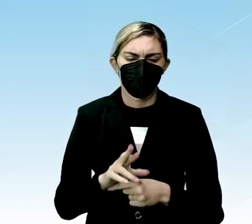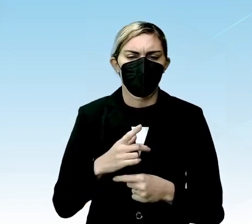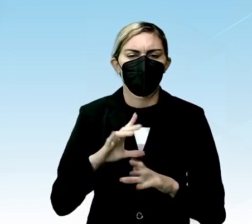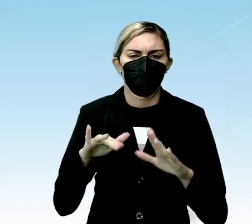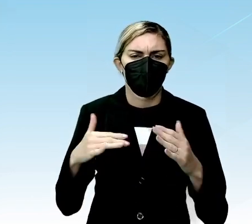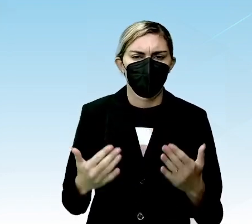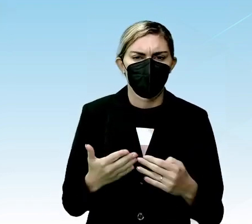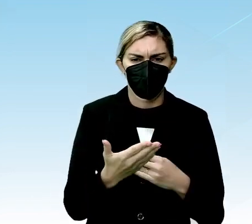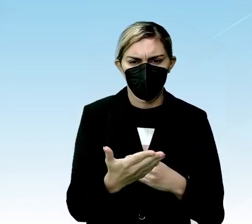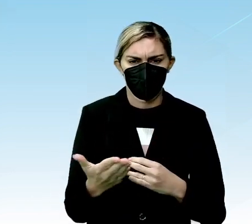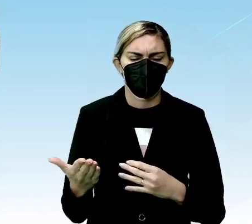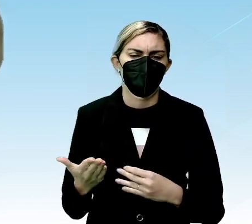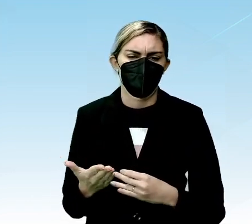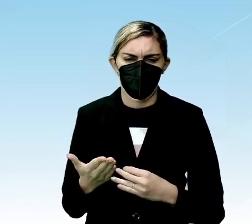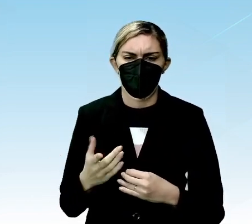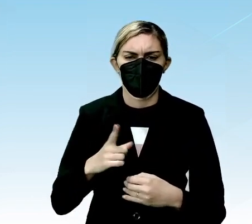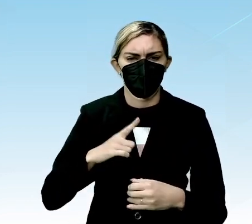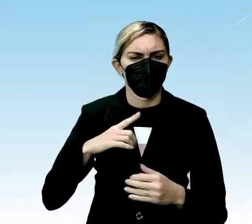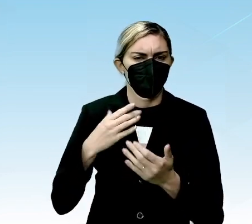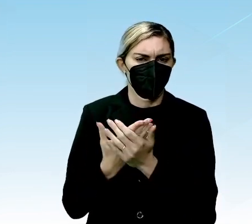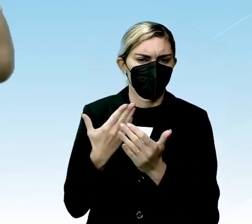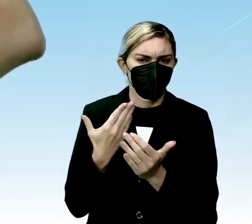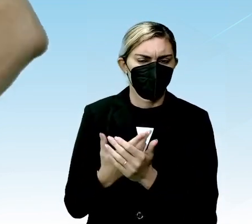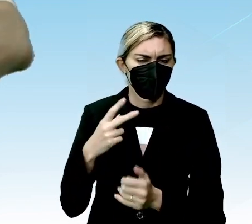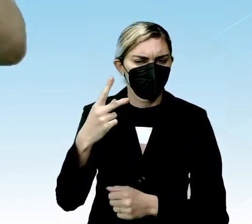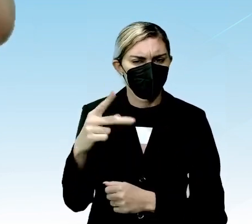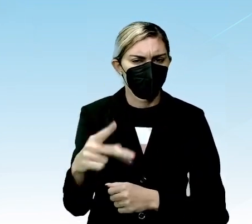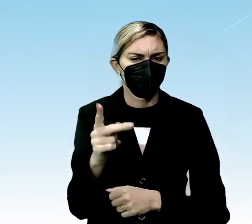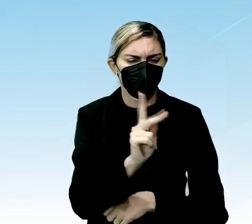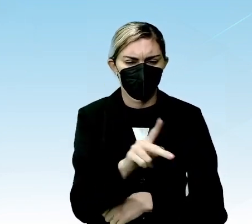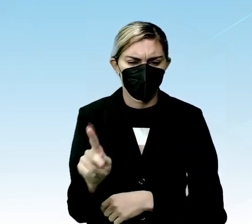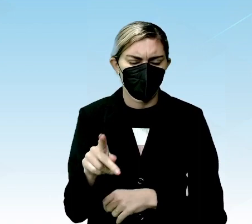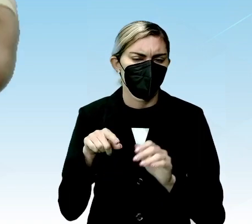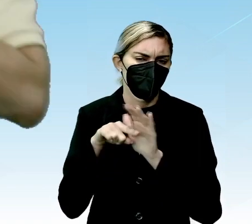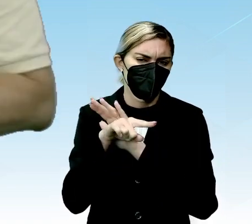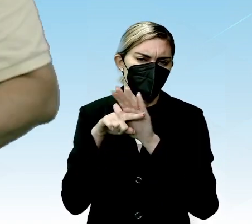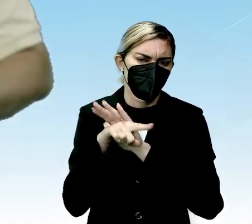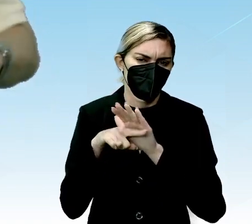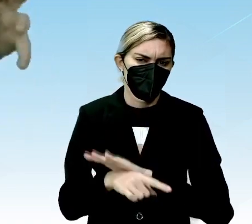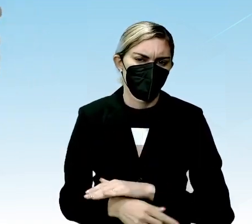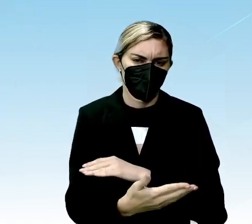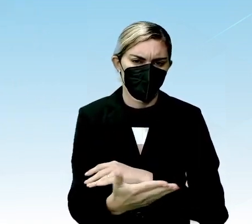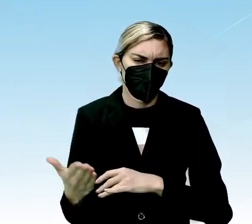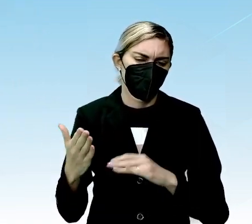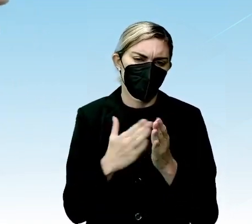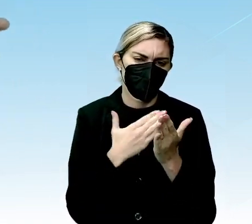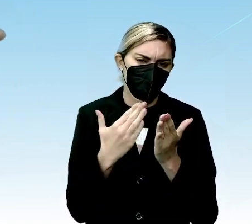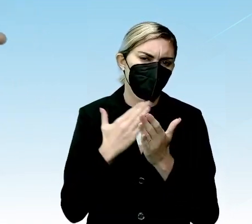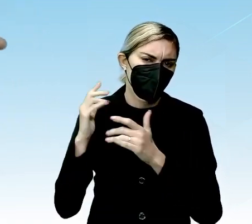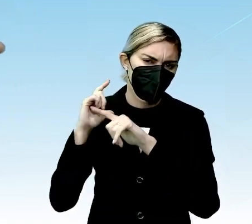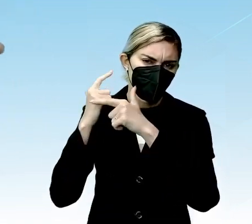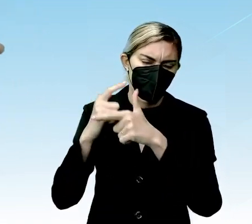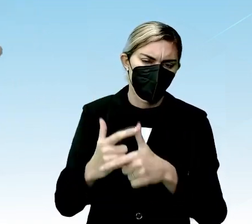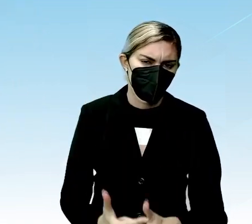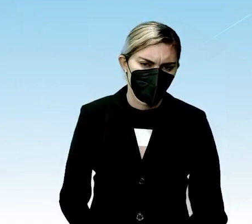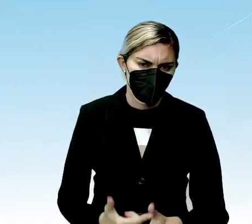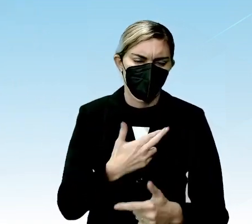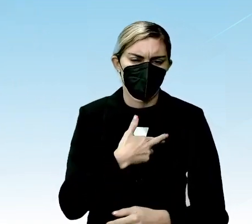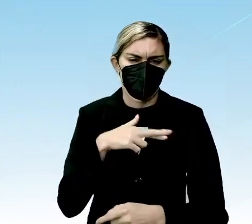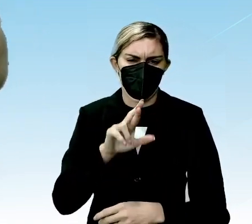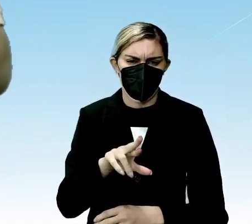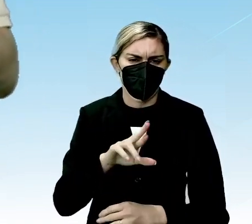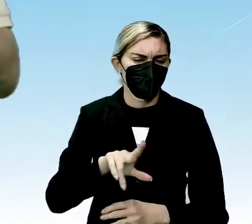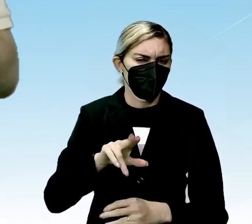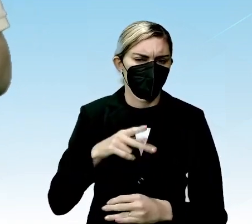tal você, estudante, estudar com o seu professor, pesquisar com ele livros de tradições religiosas que nós